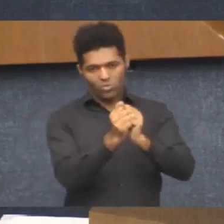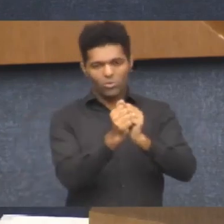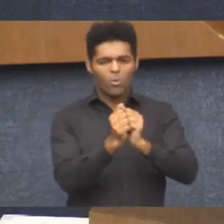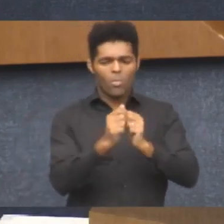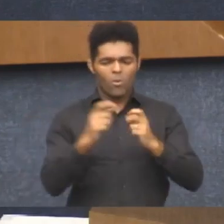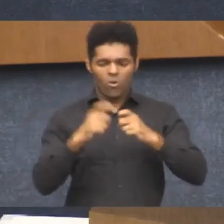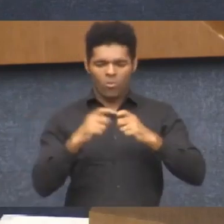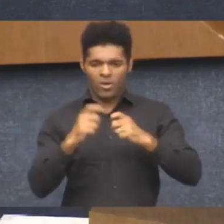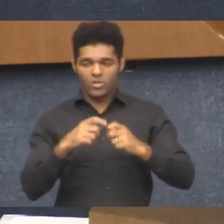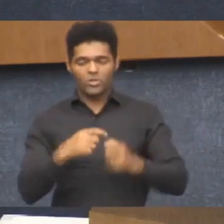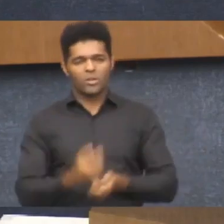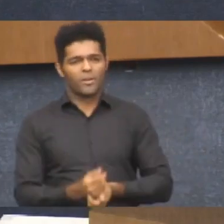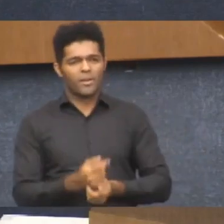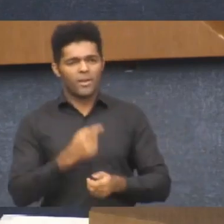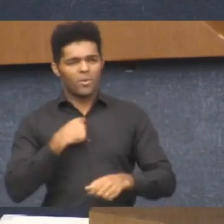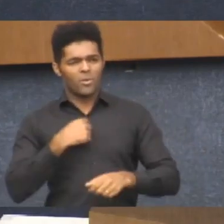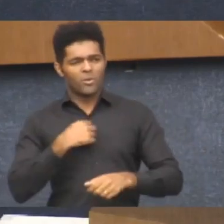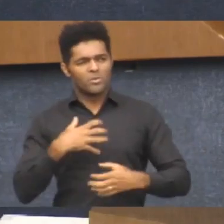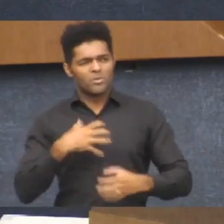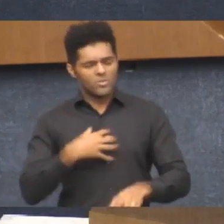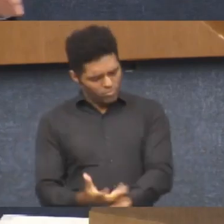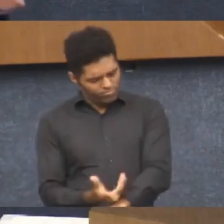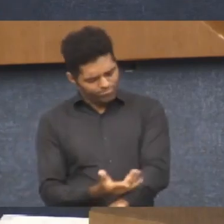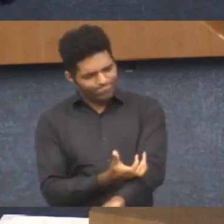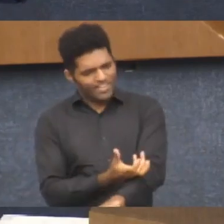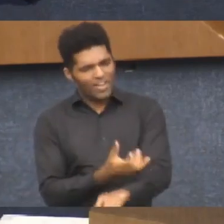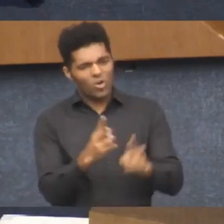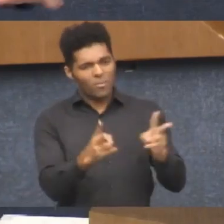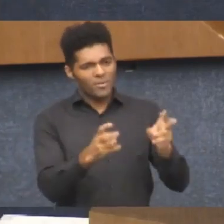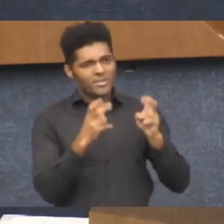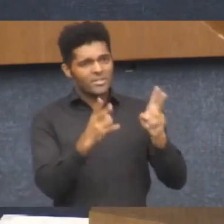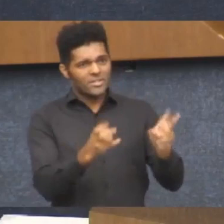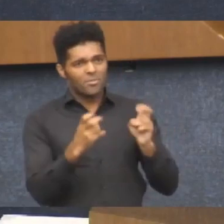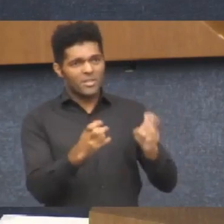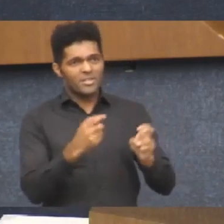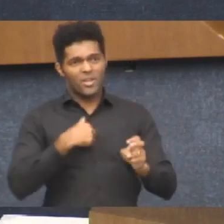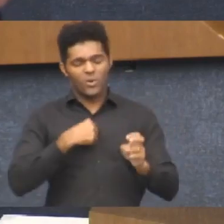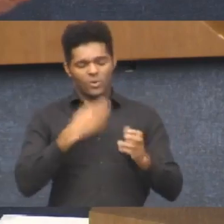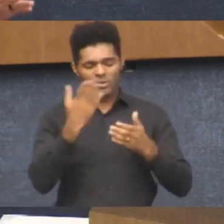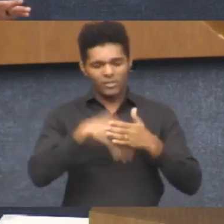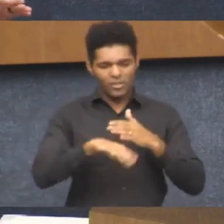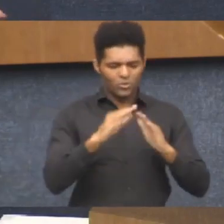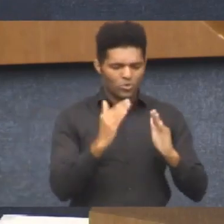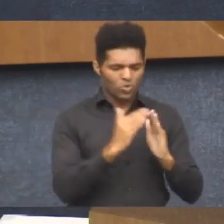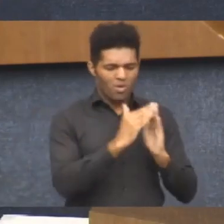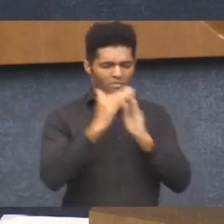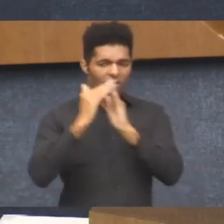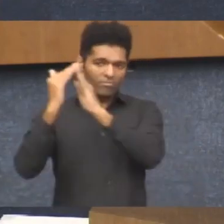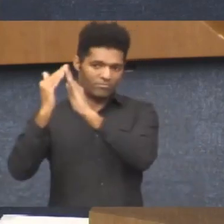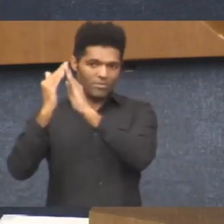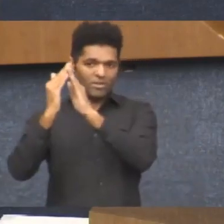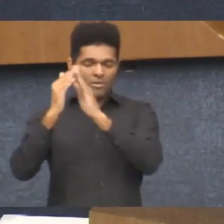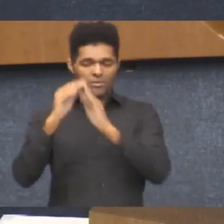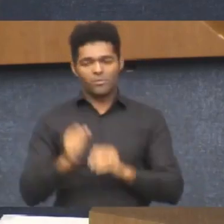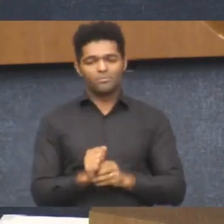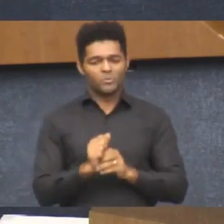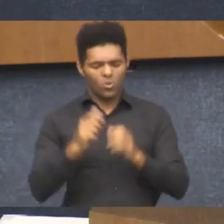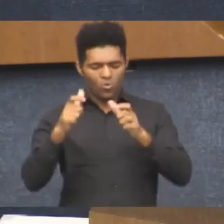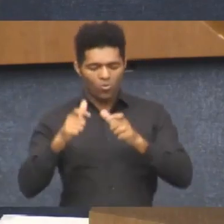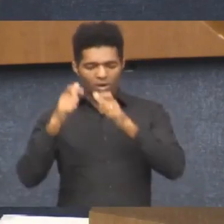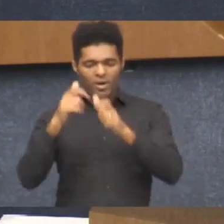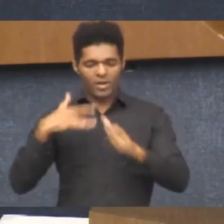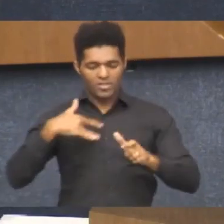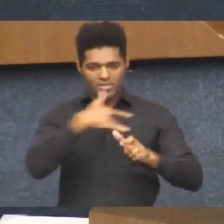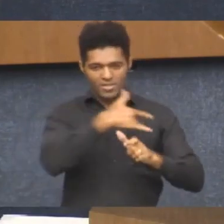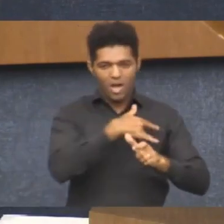peso. Eu fiquei muito arrepiado naquele momento, né? Porque eu pensei, a gente está aqui na periferia, num centro de saúde, que era péssima estrutura, um sol ardente,